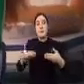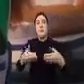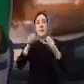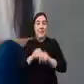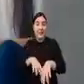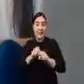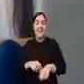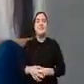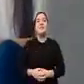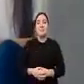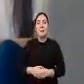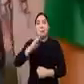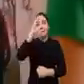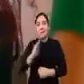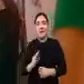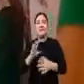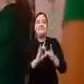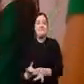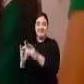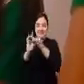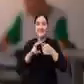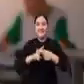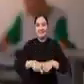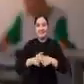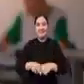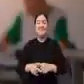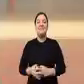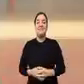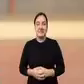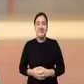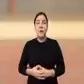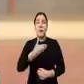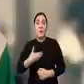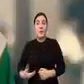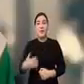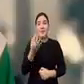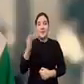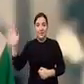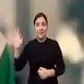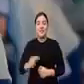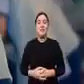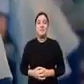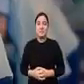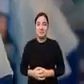Ministério da Educação, Brasil, União e Reconstrução. Governo Federal.